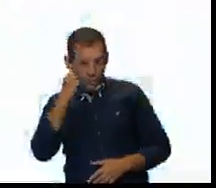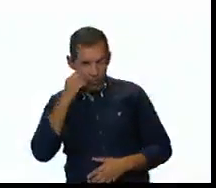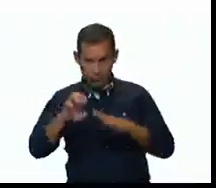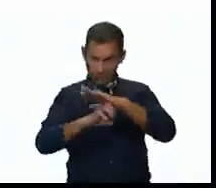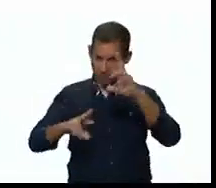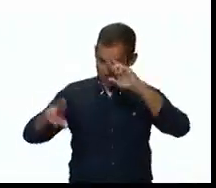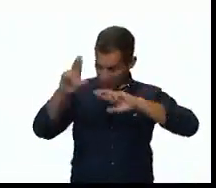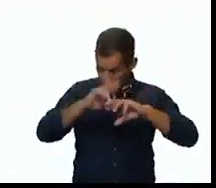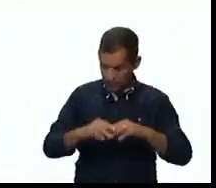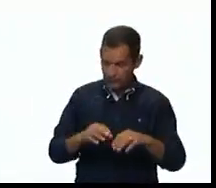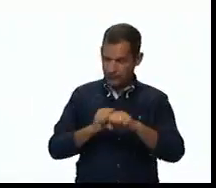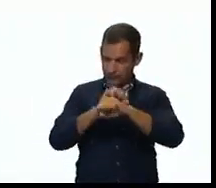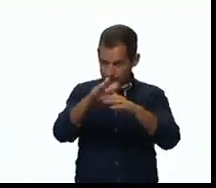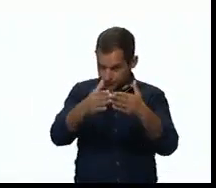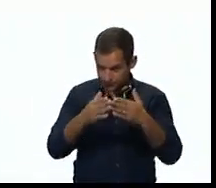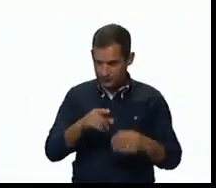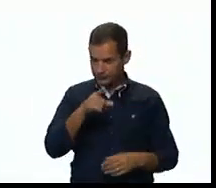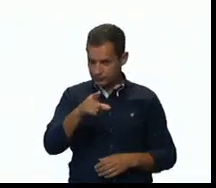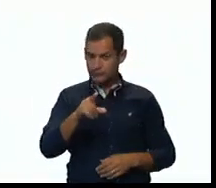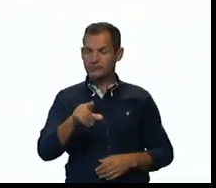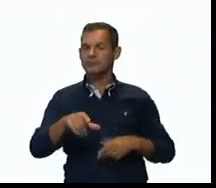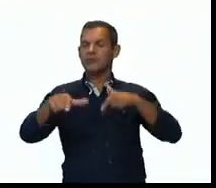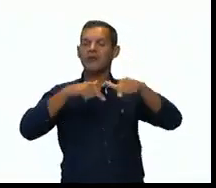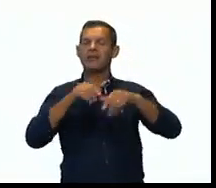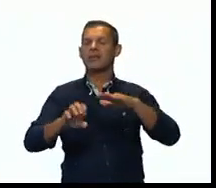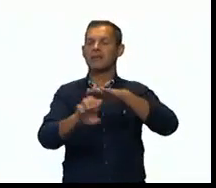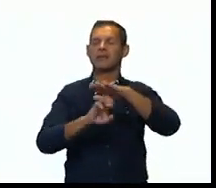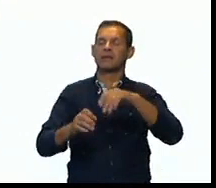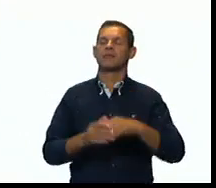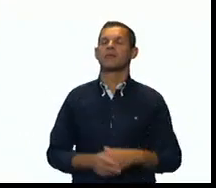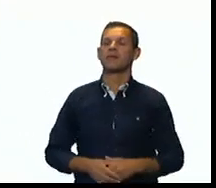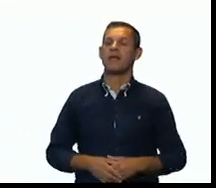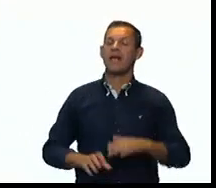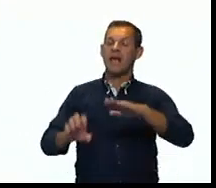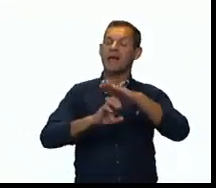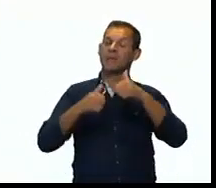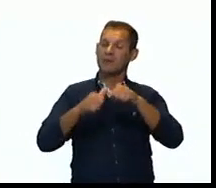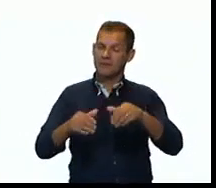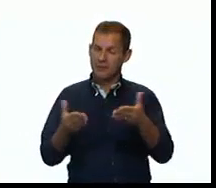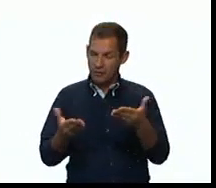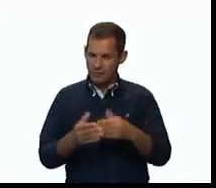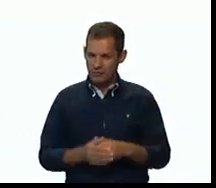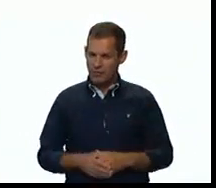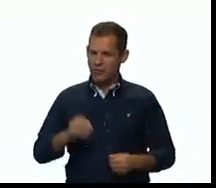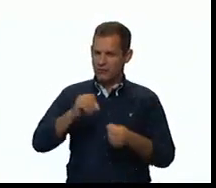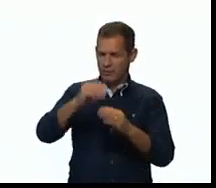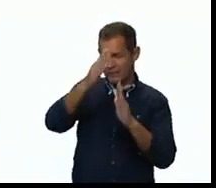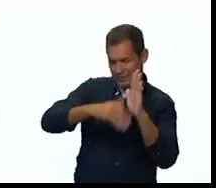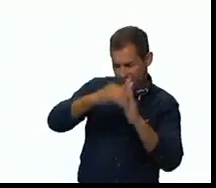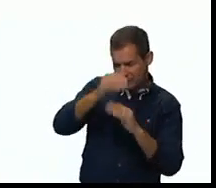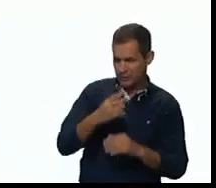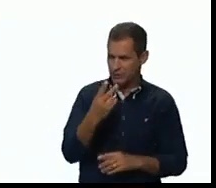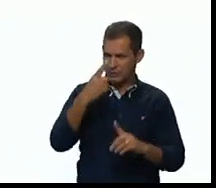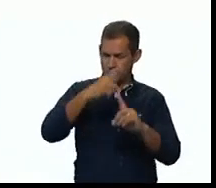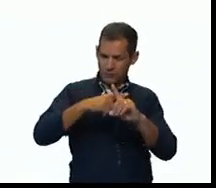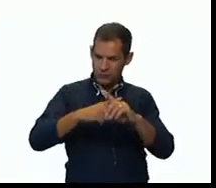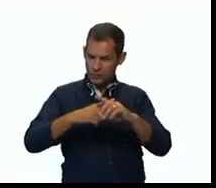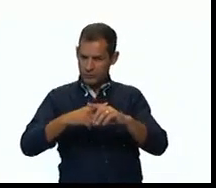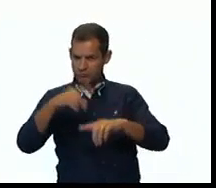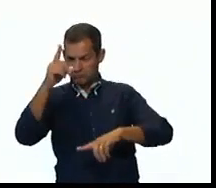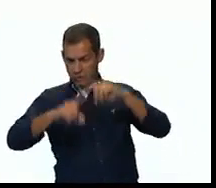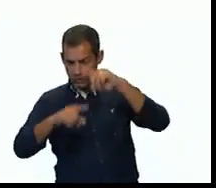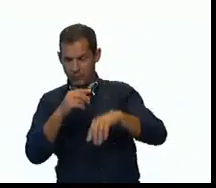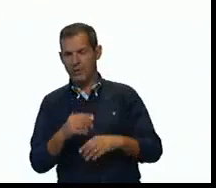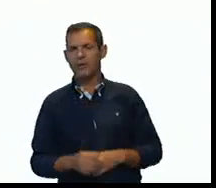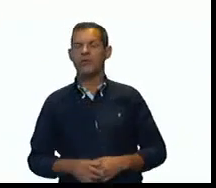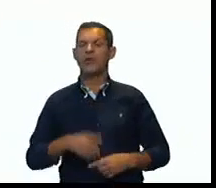quadro. Você, então, trabalha nessa empresa, né, e a empresa está atualmente executando a pintura de 2 tipos de peça.